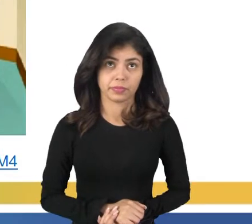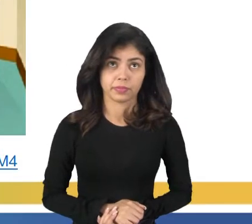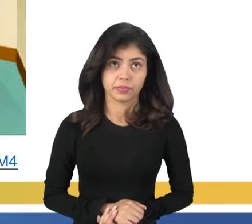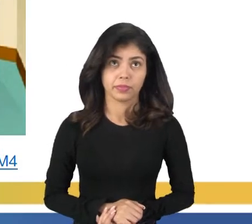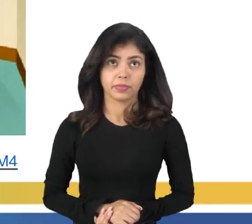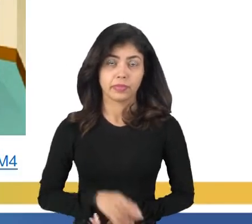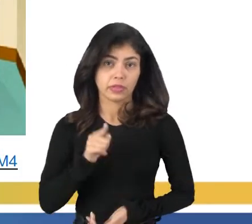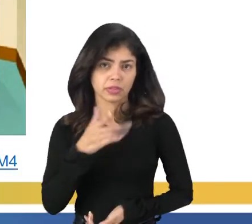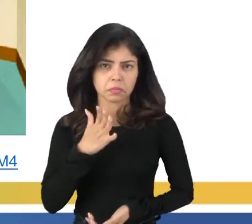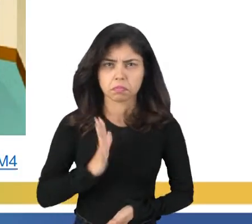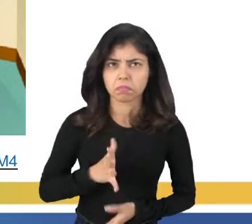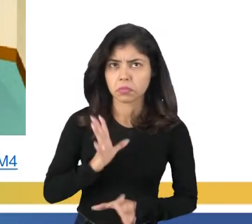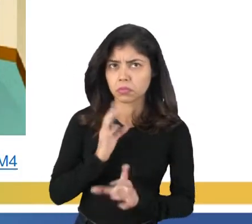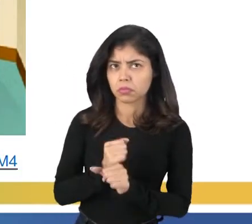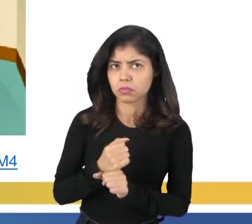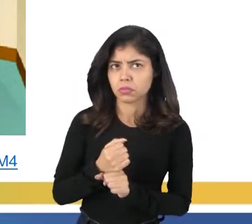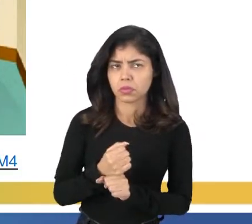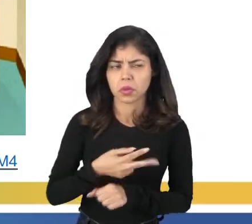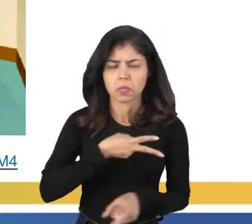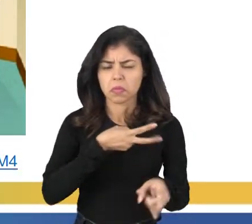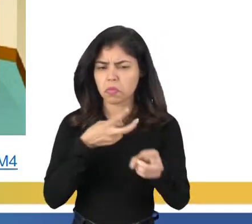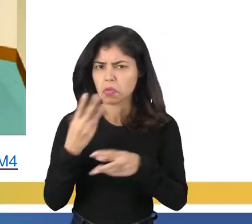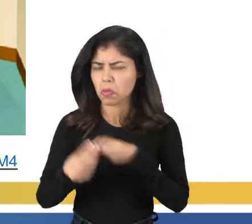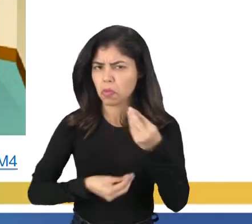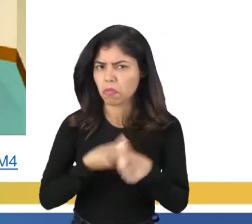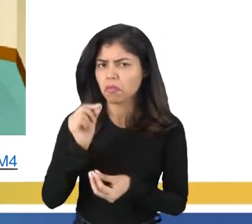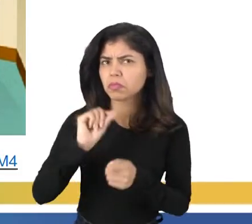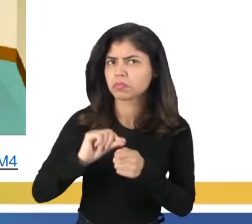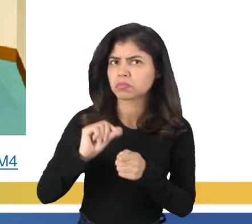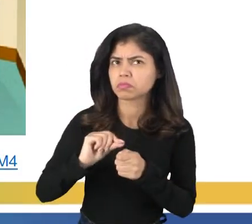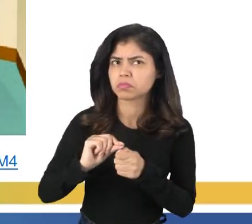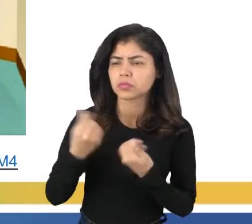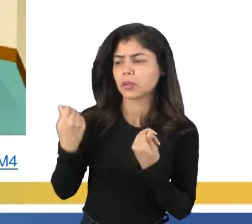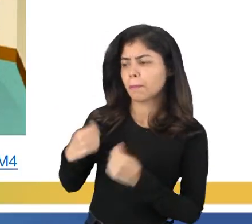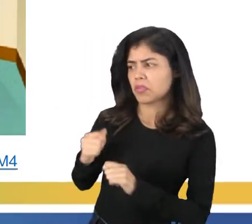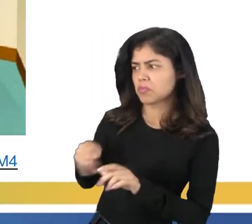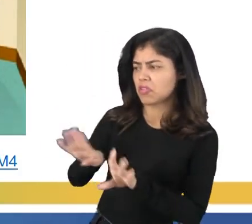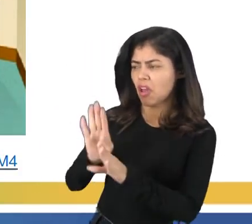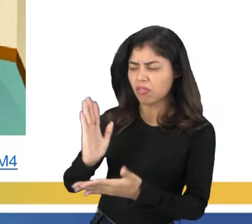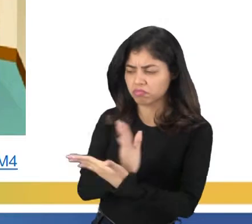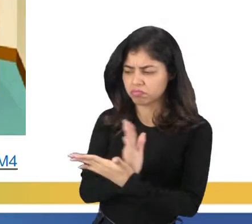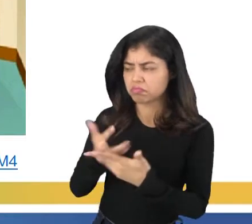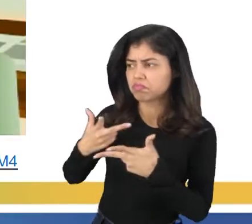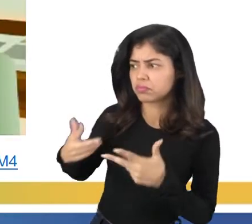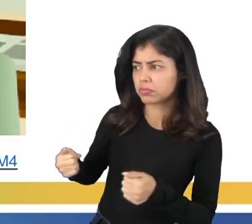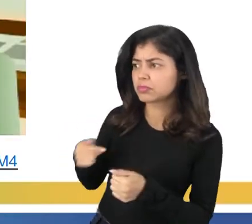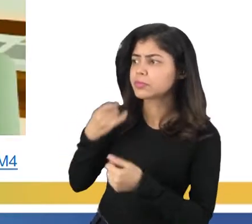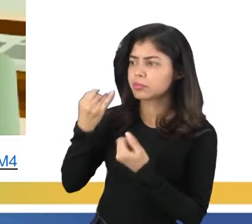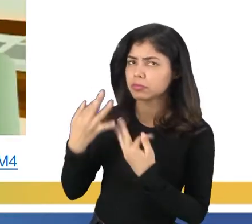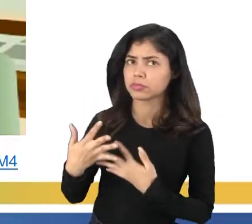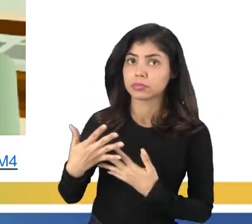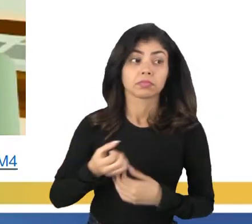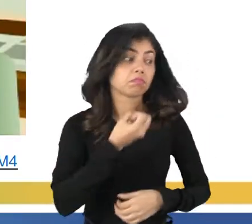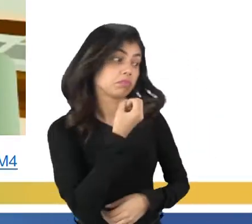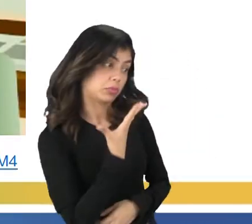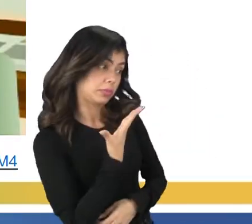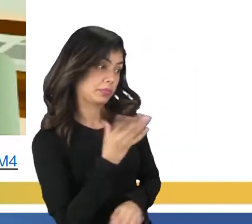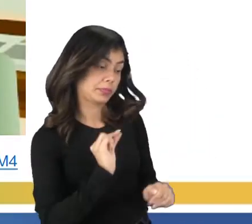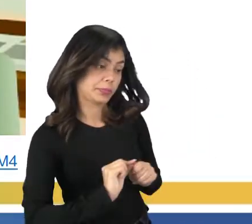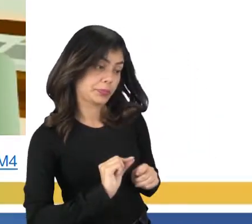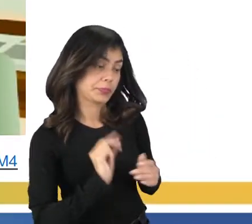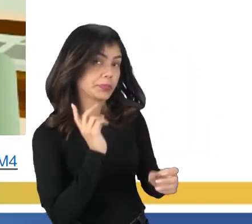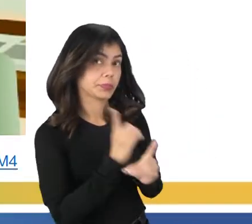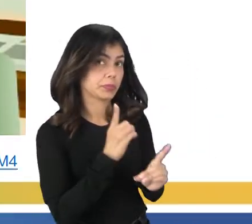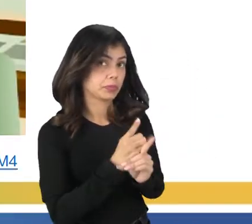Eu já sei que devo somar, mas não percebo como fazer. Preciso ter alguma coisa para contar. Bom, vai buscar